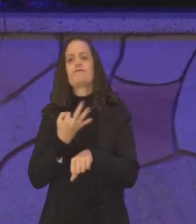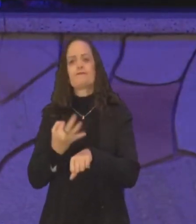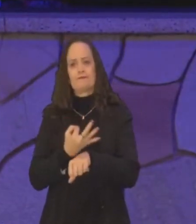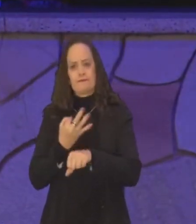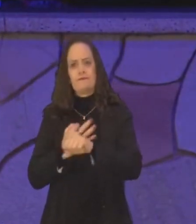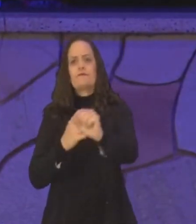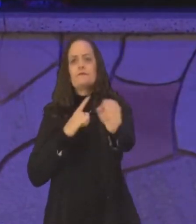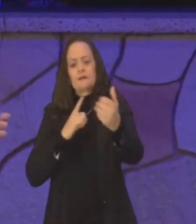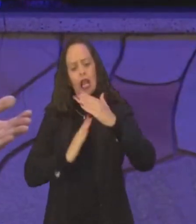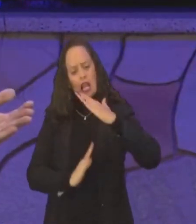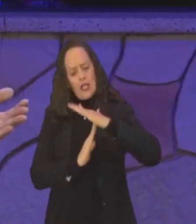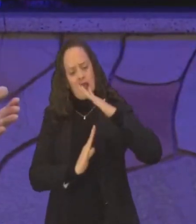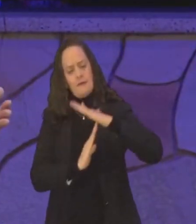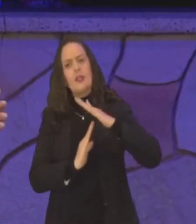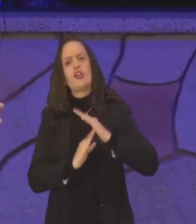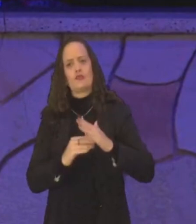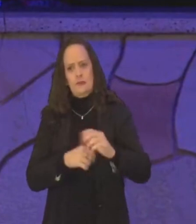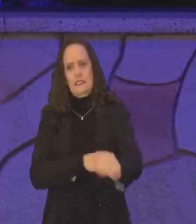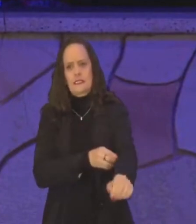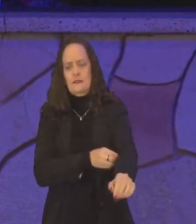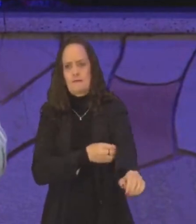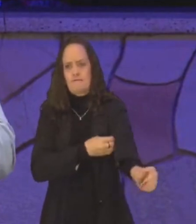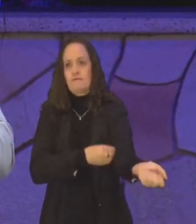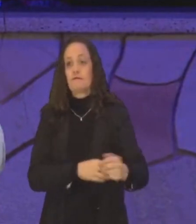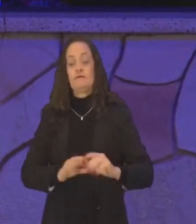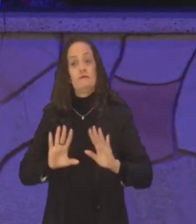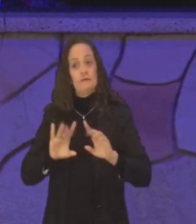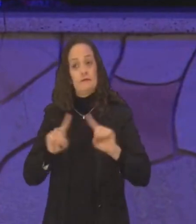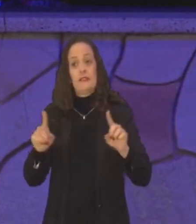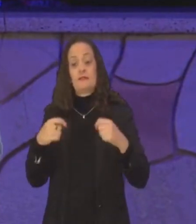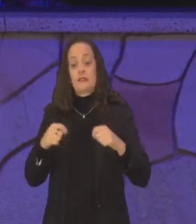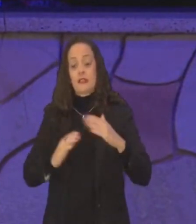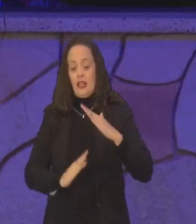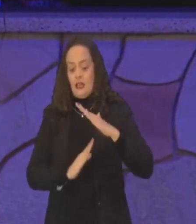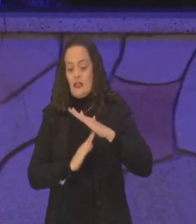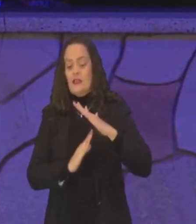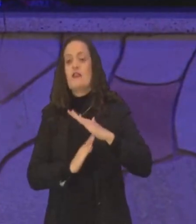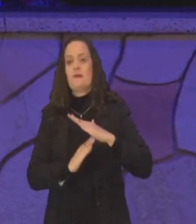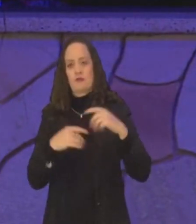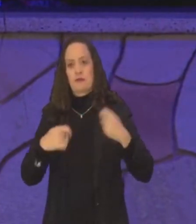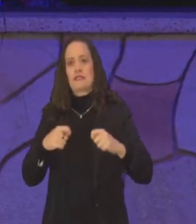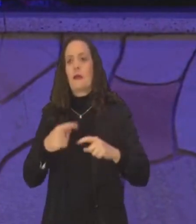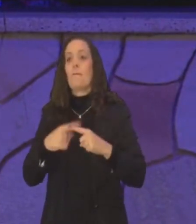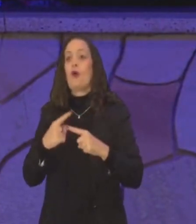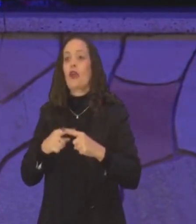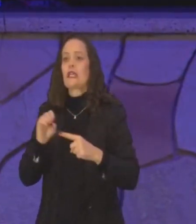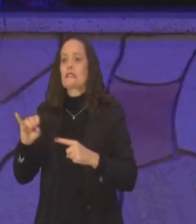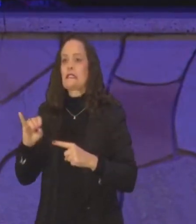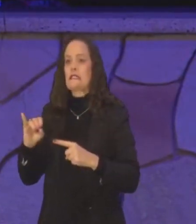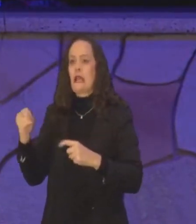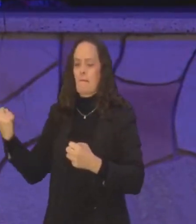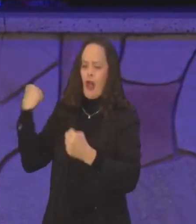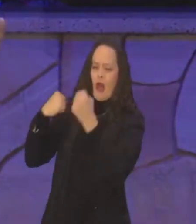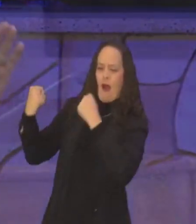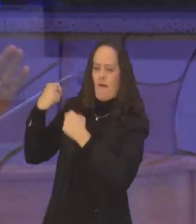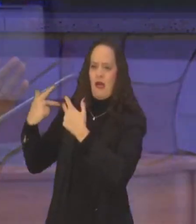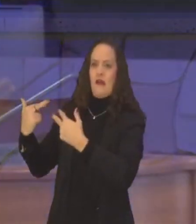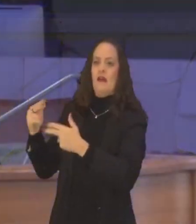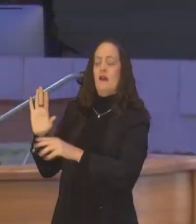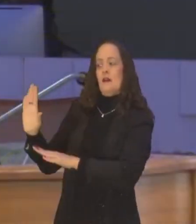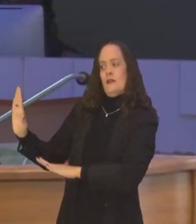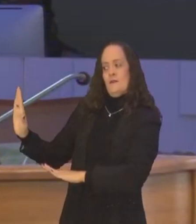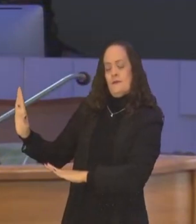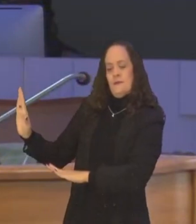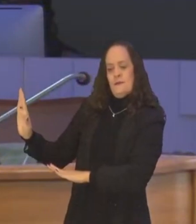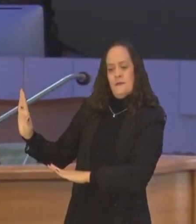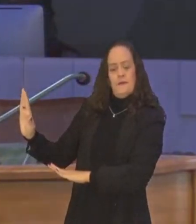sim com determinadas questões, porque a nossa tolerância impede a violência física. Nós não somos, eu pelo menos sou um crente que eu